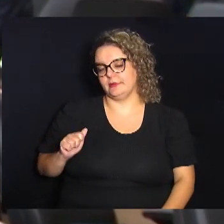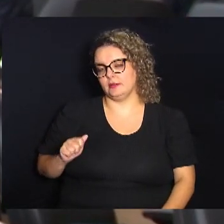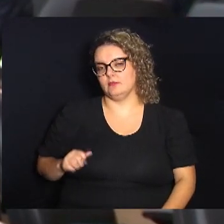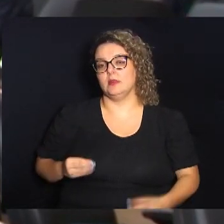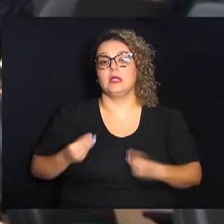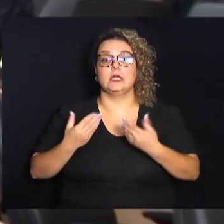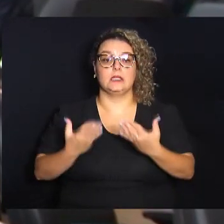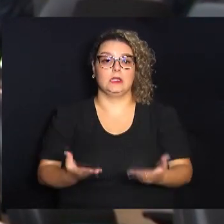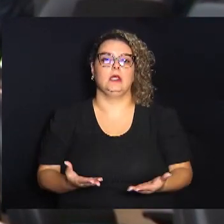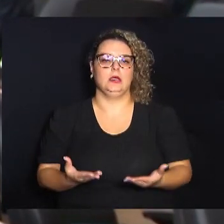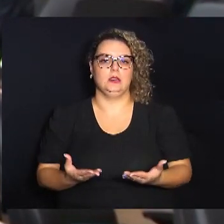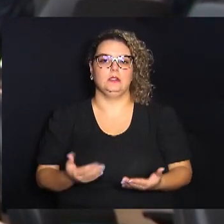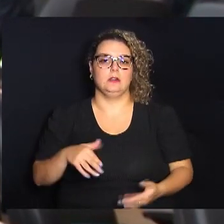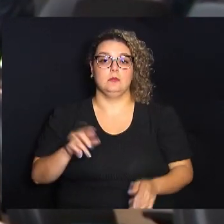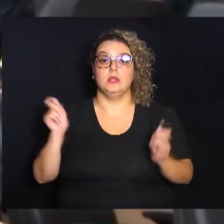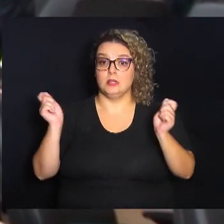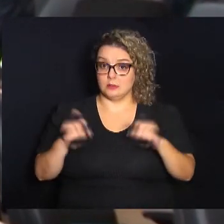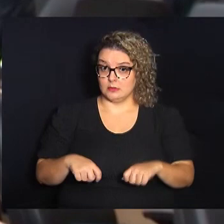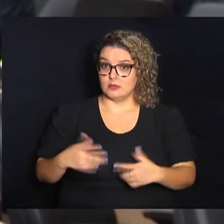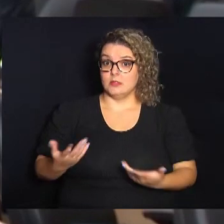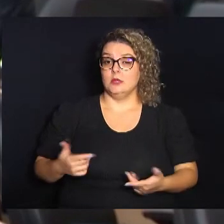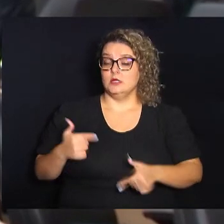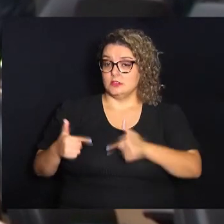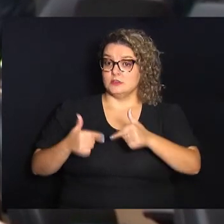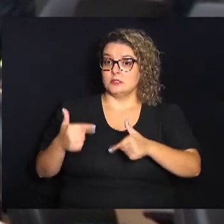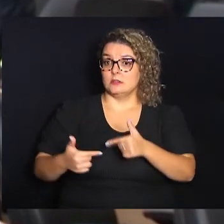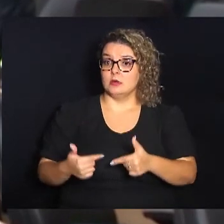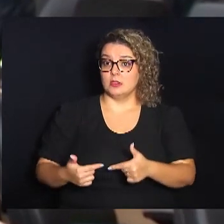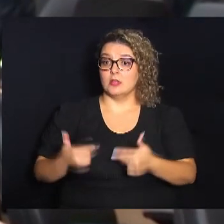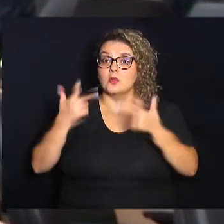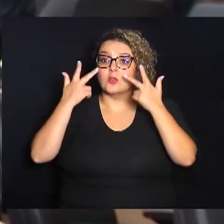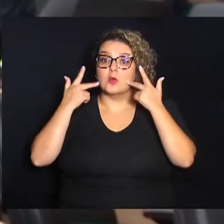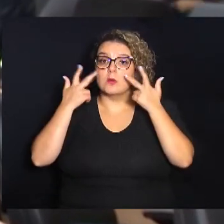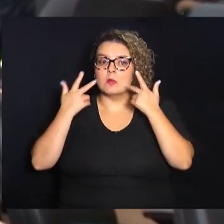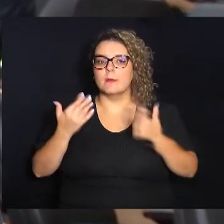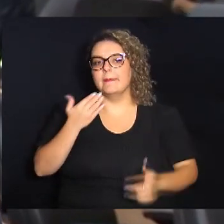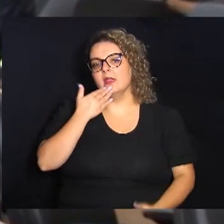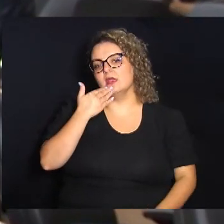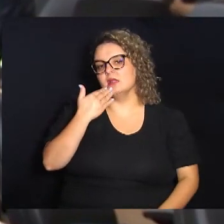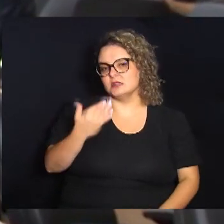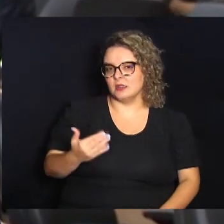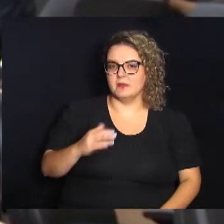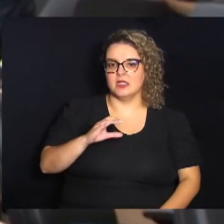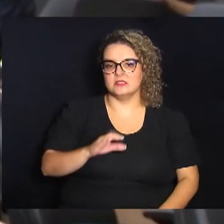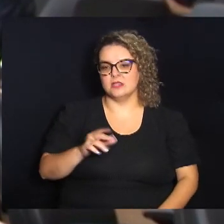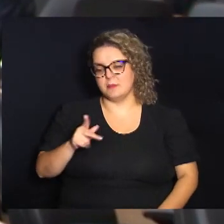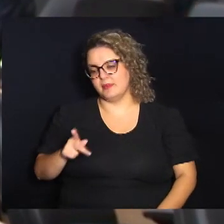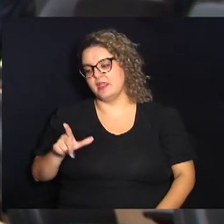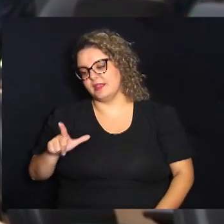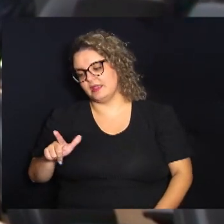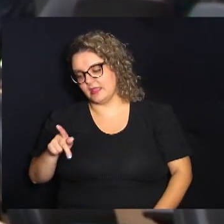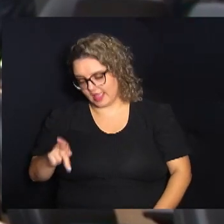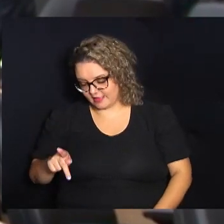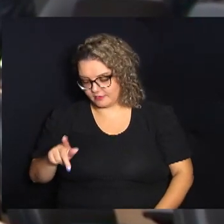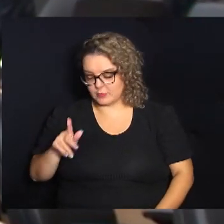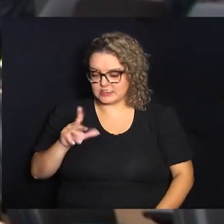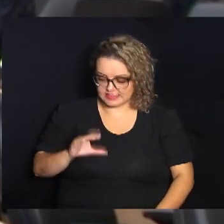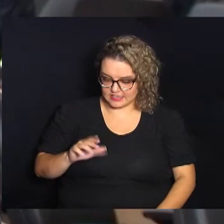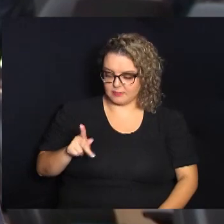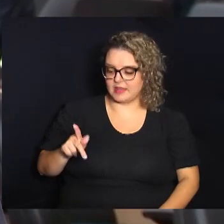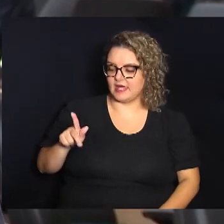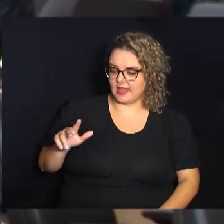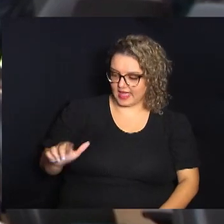né, com mais eficiência esse trabalho que normalmente você tinha que solicitar para a CPFL, era demorado, tinha toda